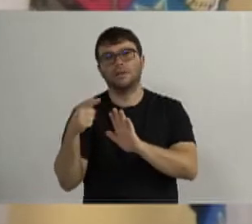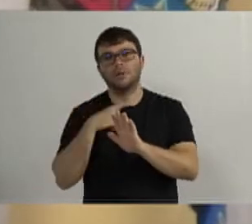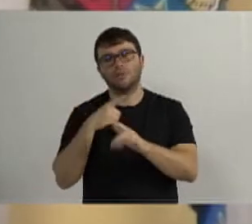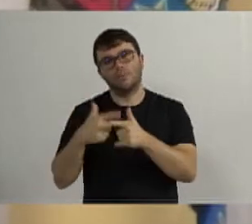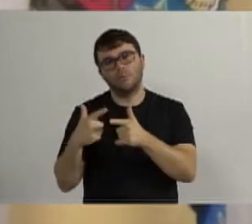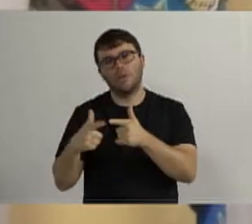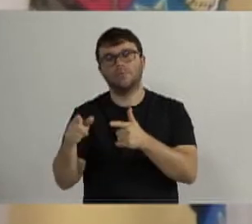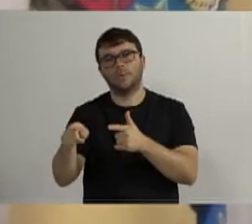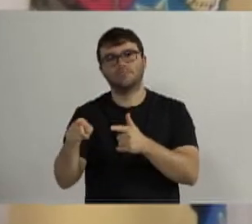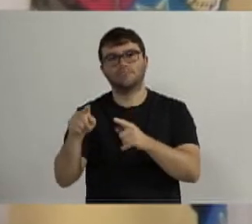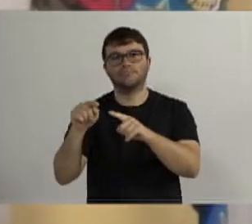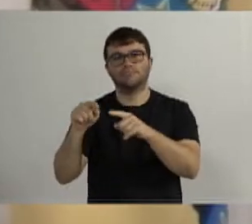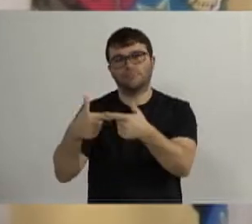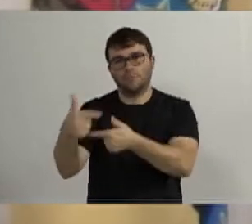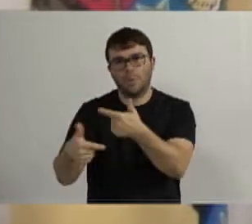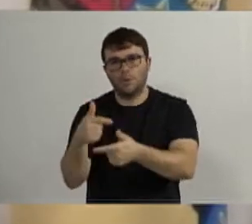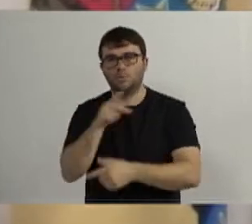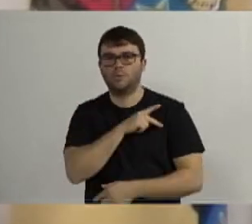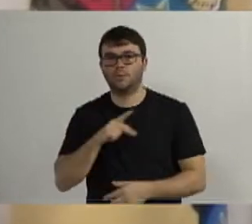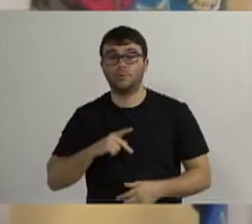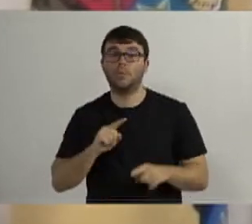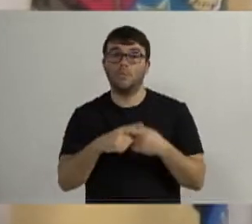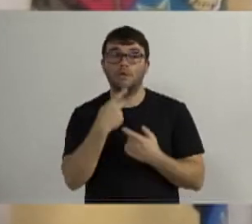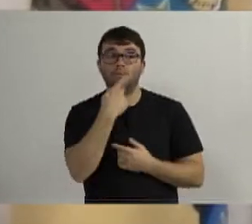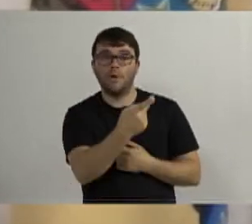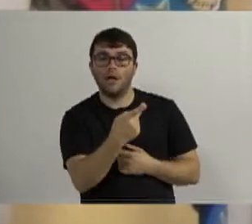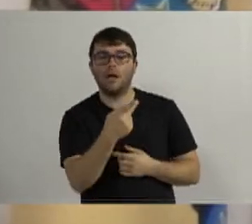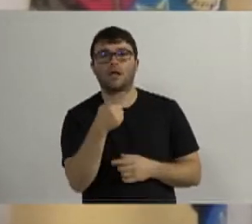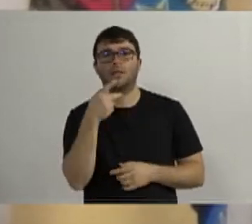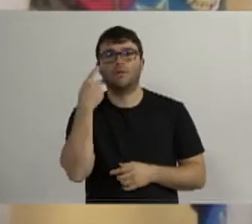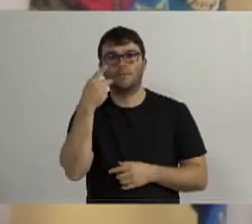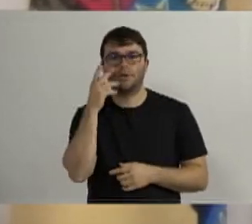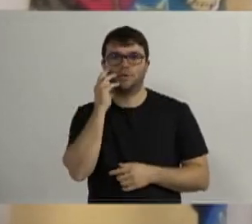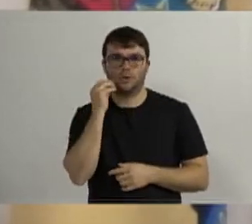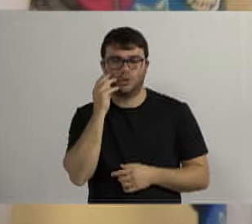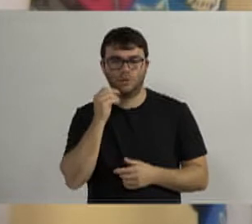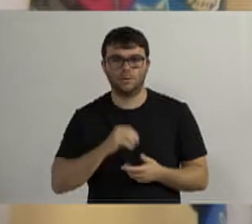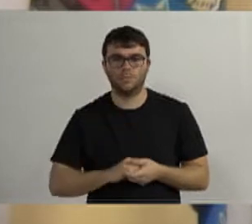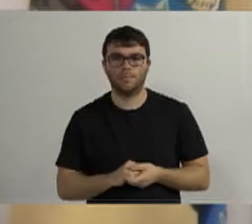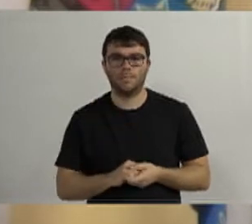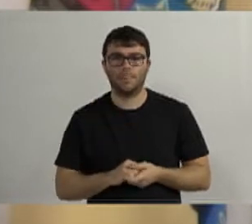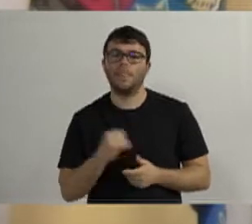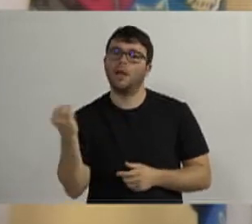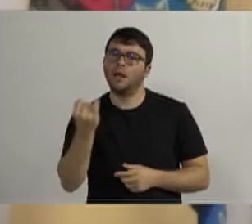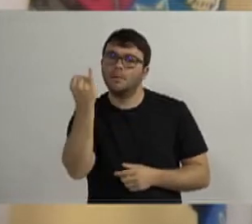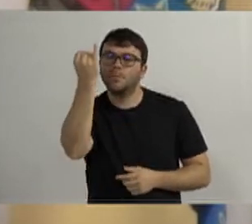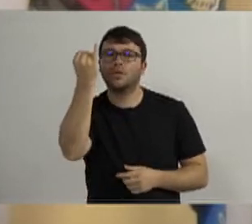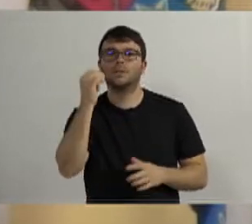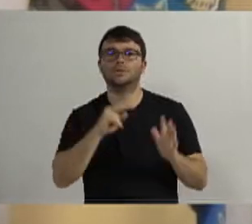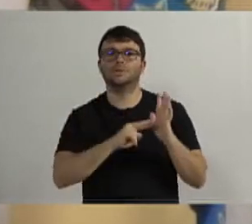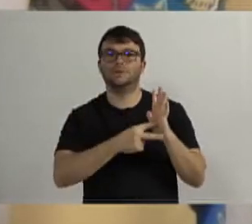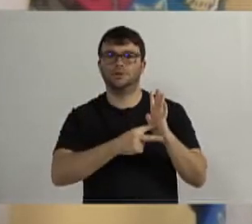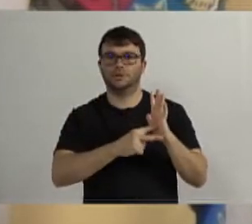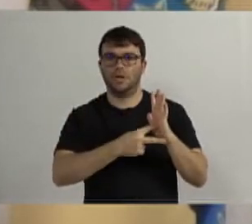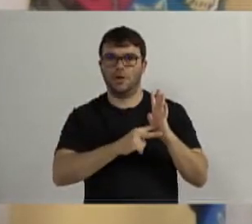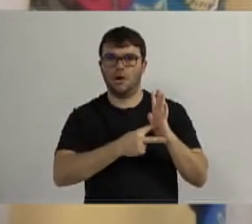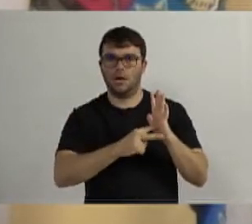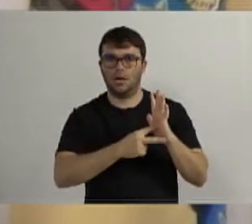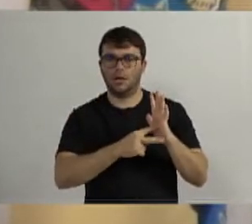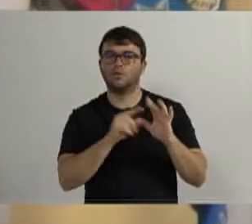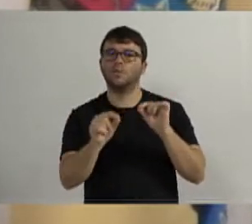mas dizer Vereador Gilson que é importante que o sindicato tem